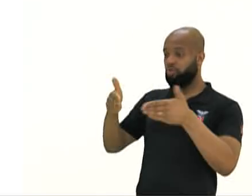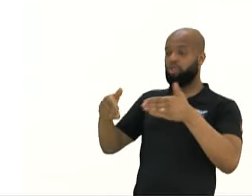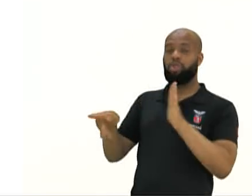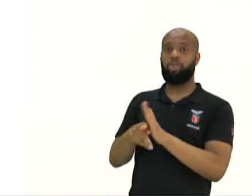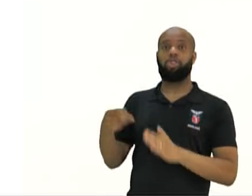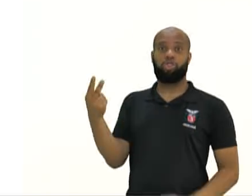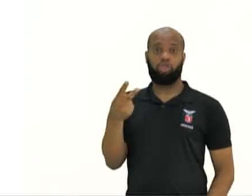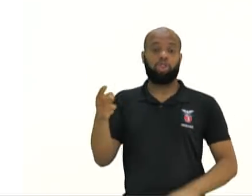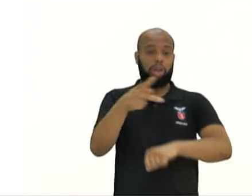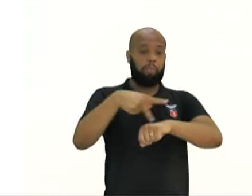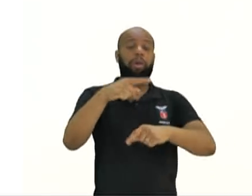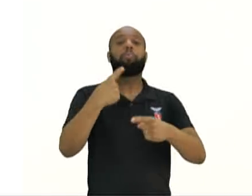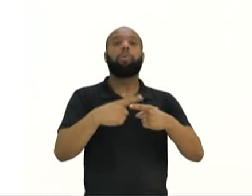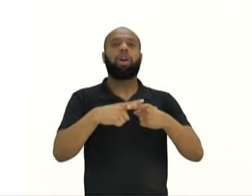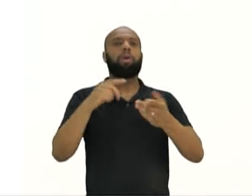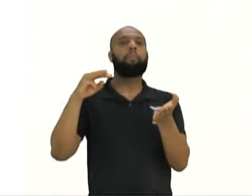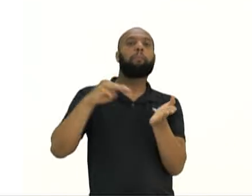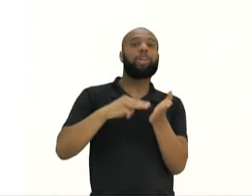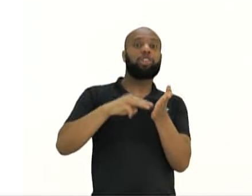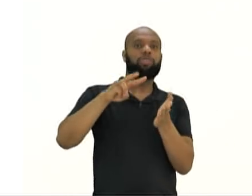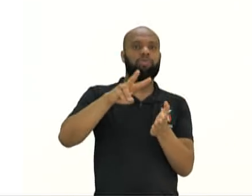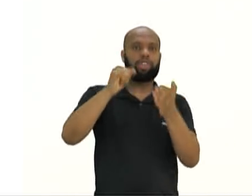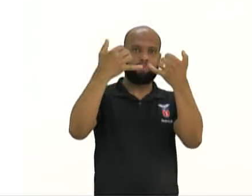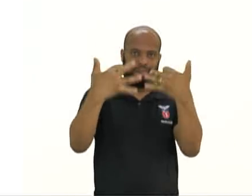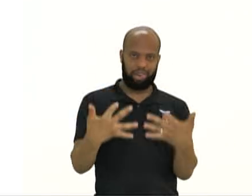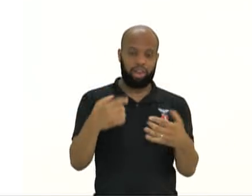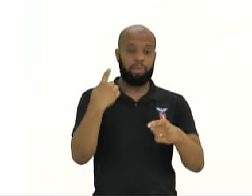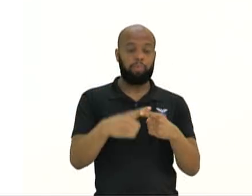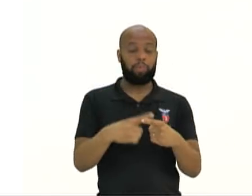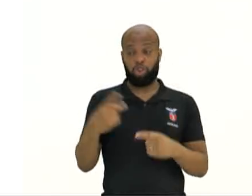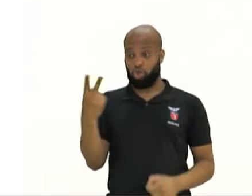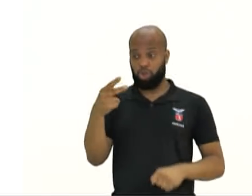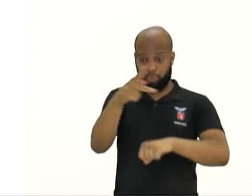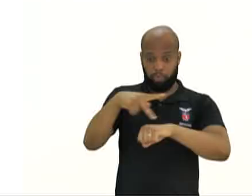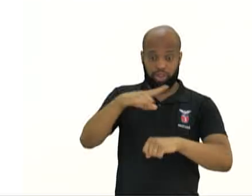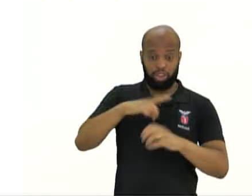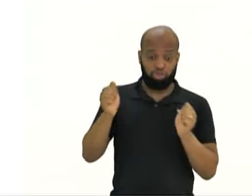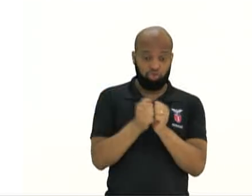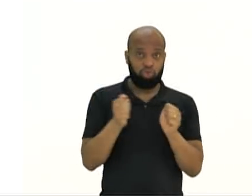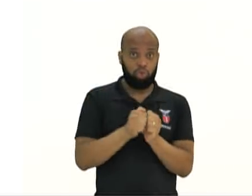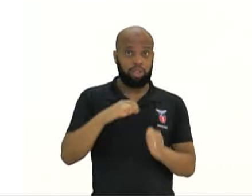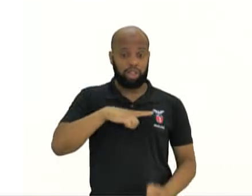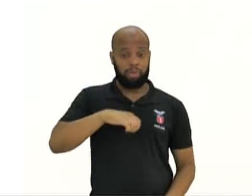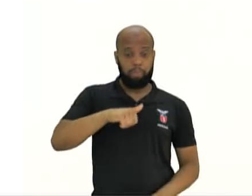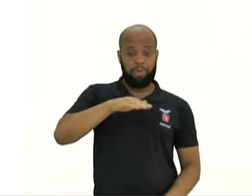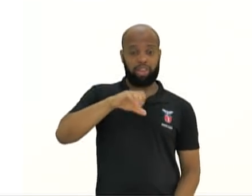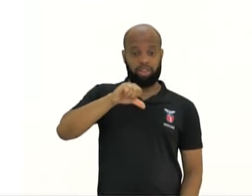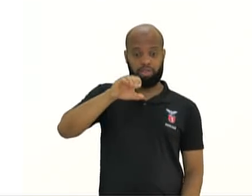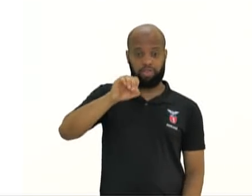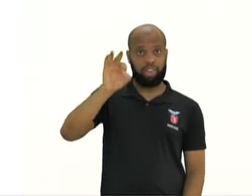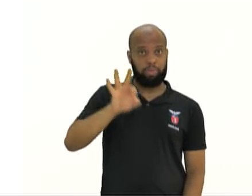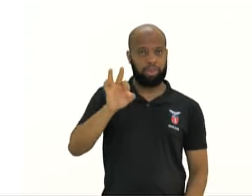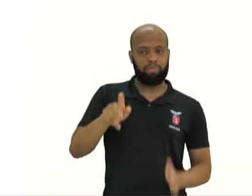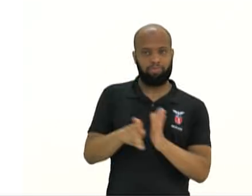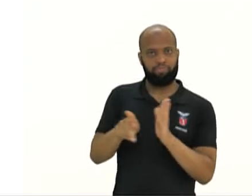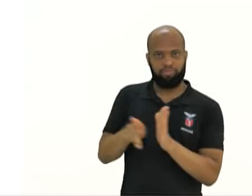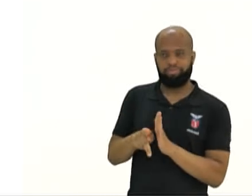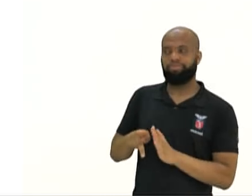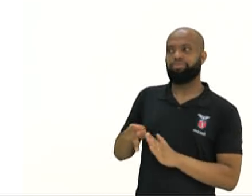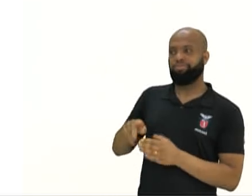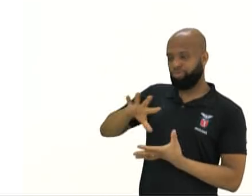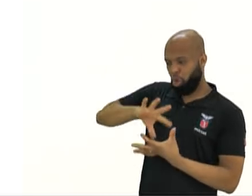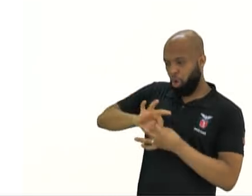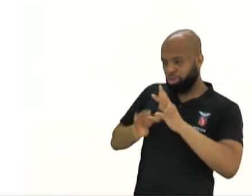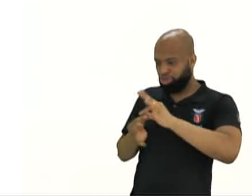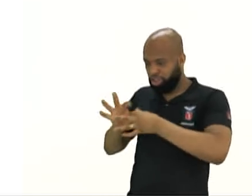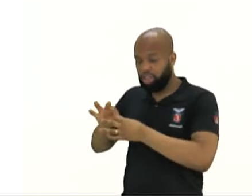basicamente nesses dois países, né? O fato deles juntos comporem mais de 90% do continente e